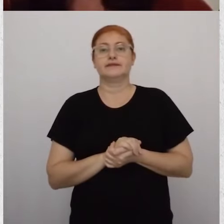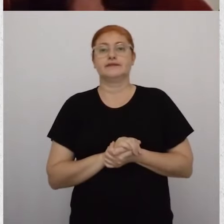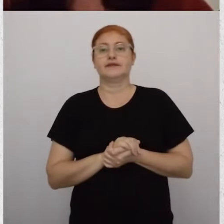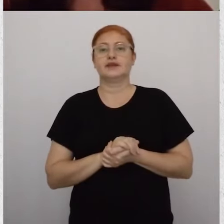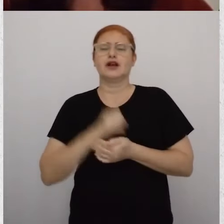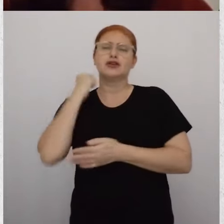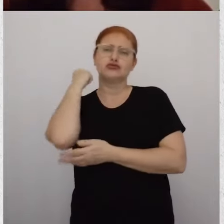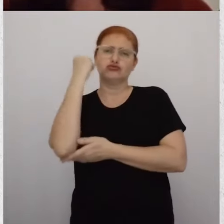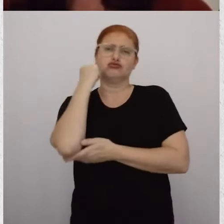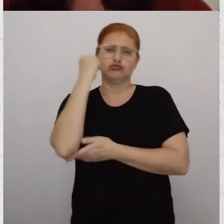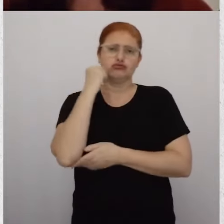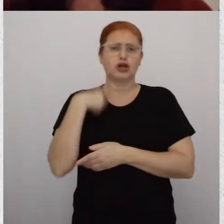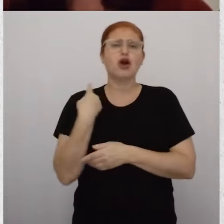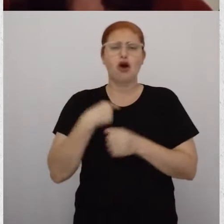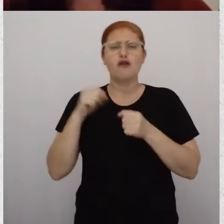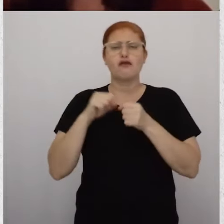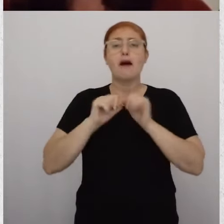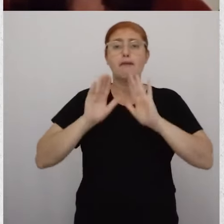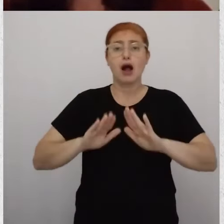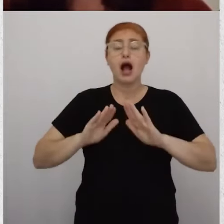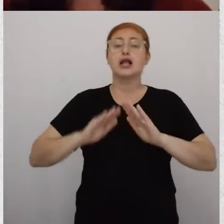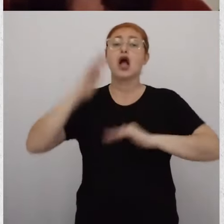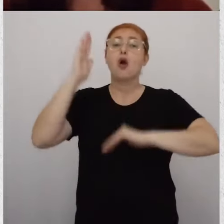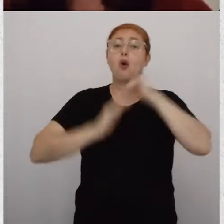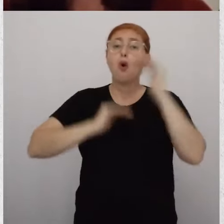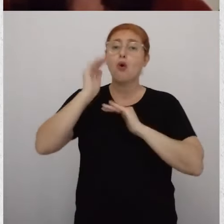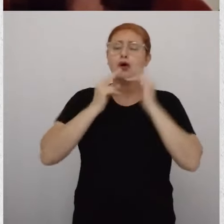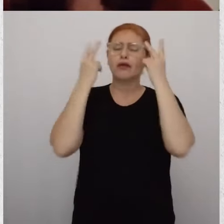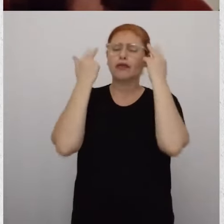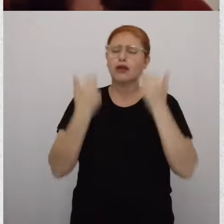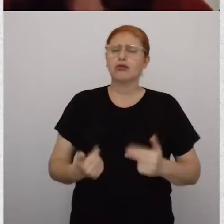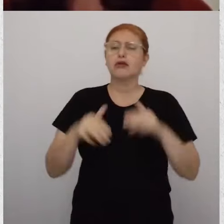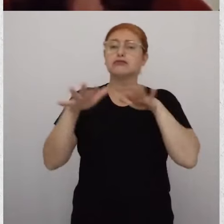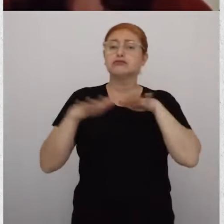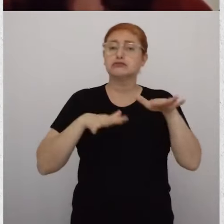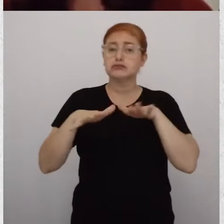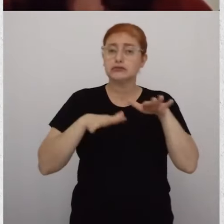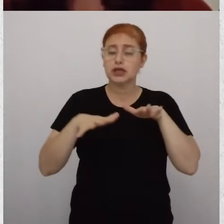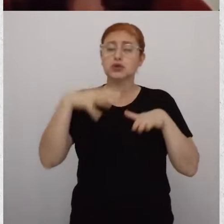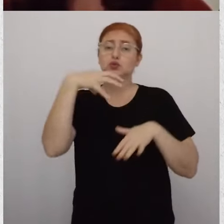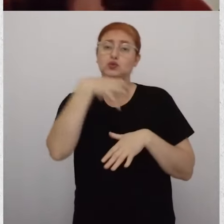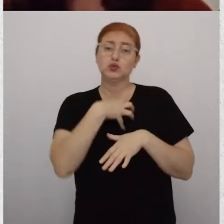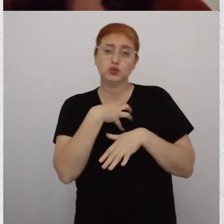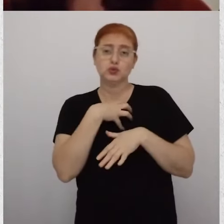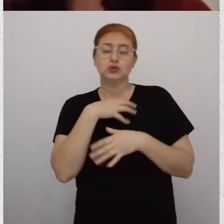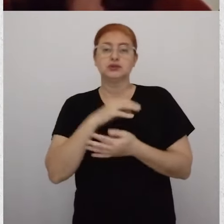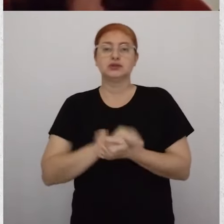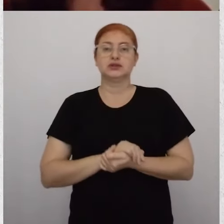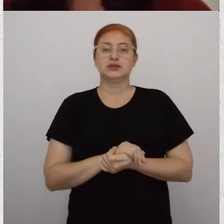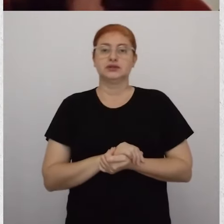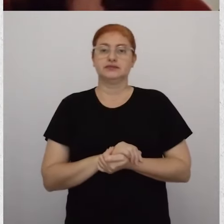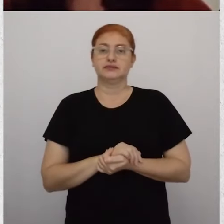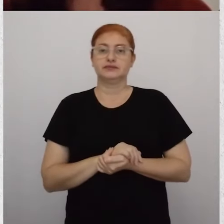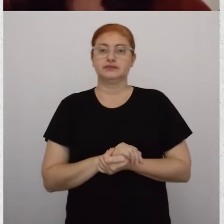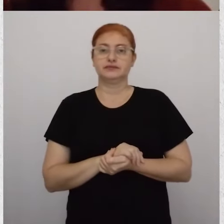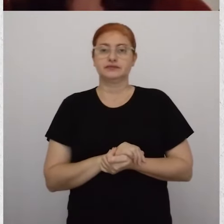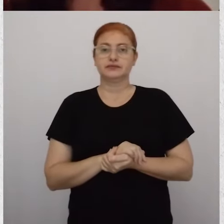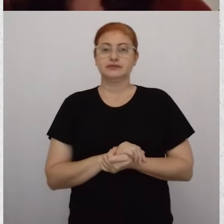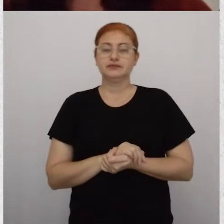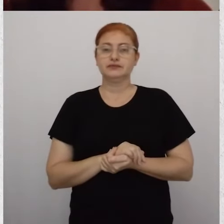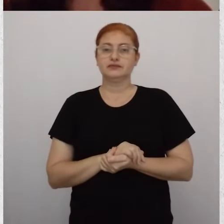mobilizações que a gente faz, mas a construção orgânica de movimentos de uma forma que eles